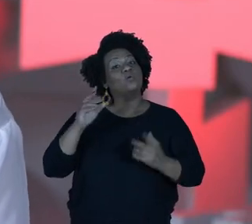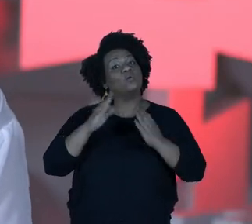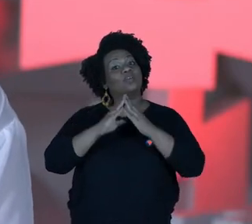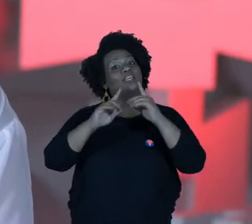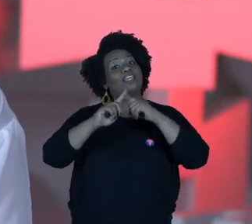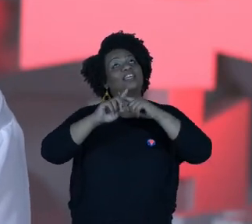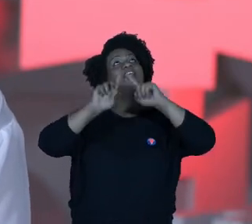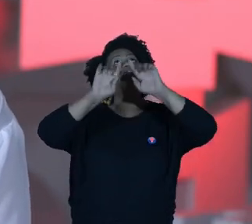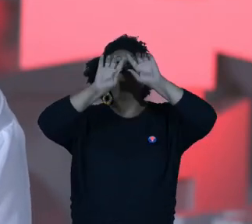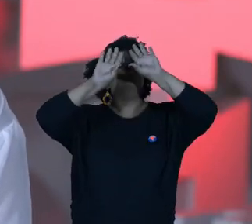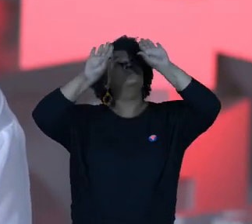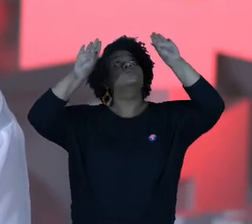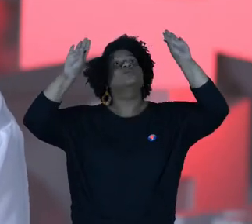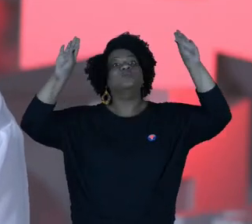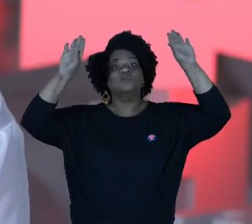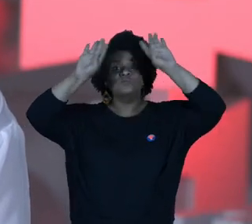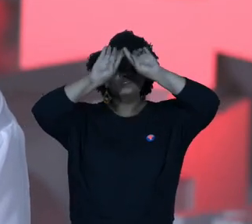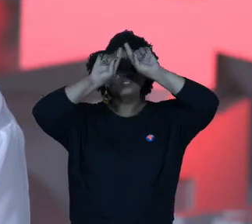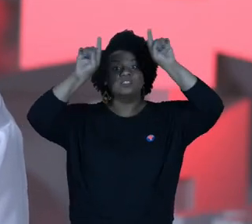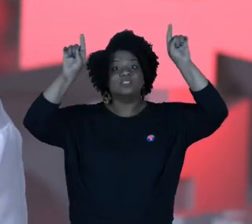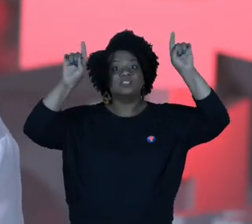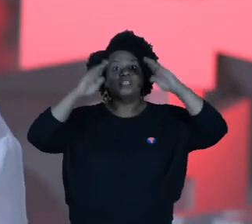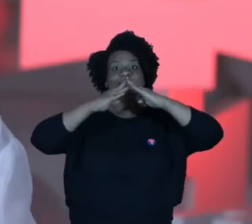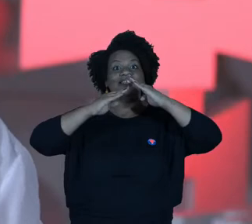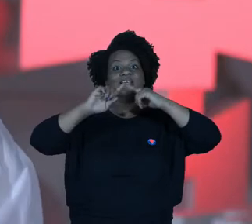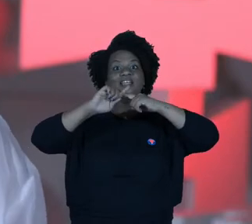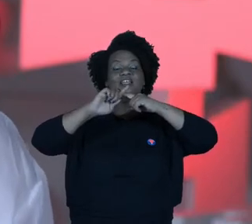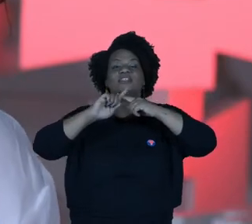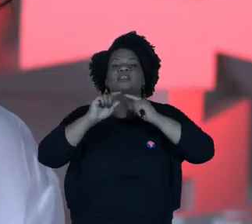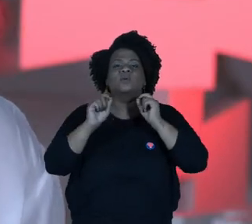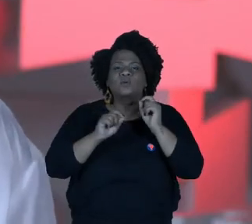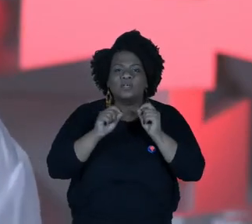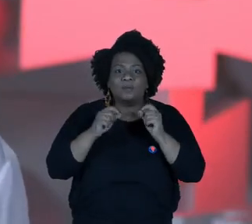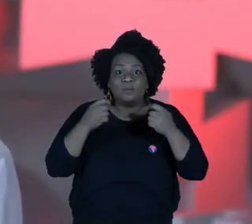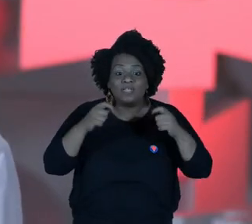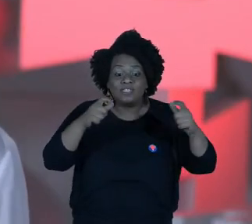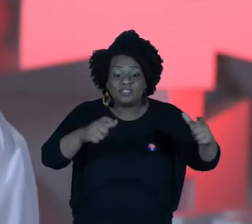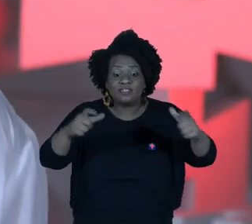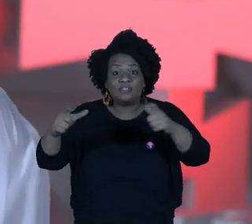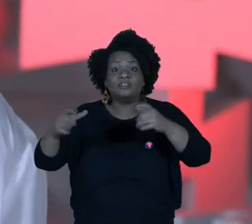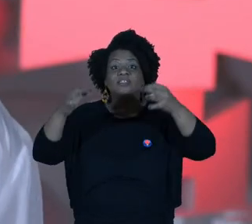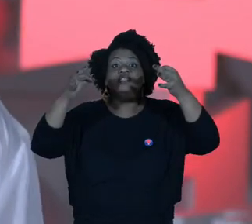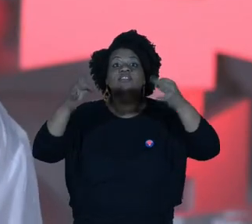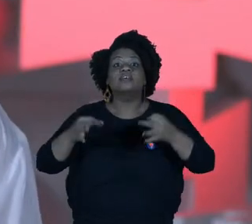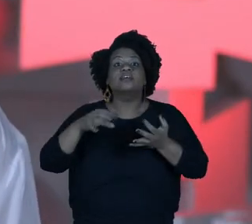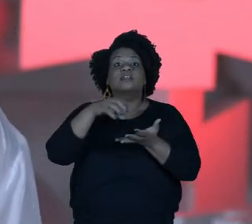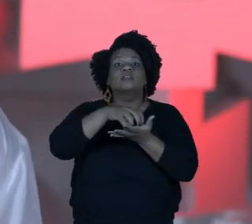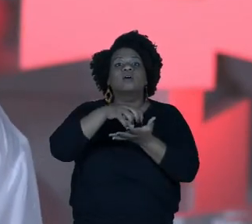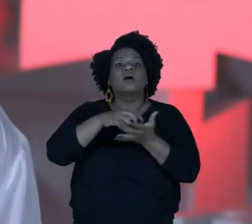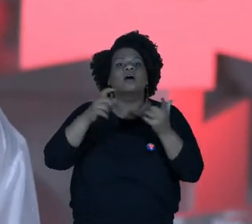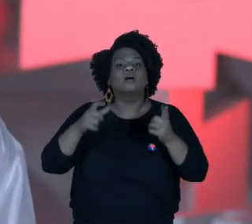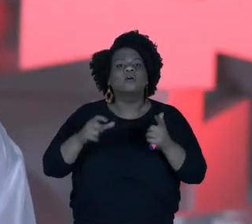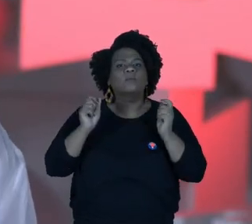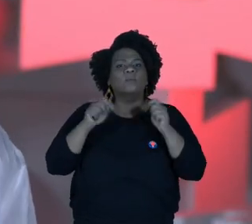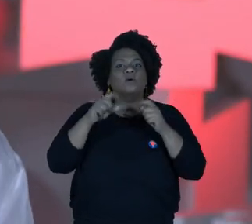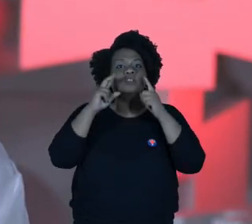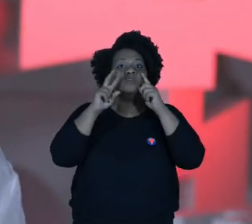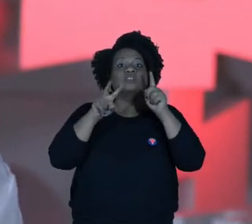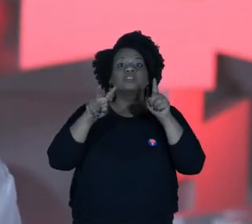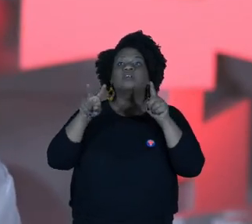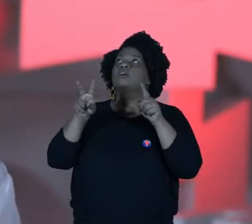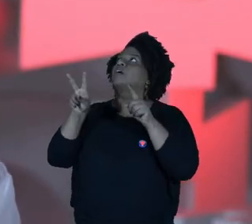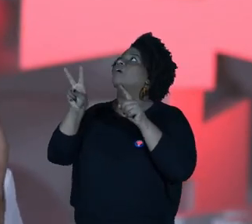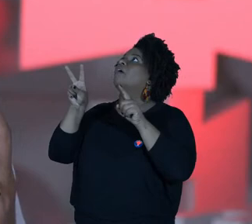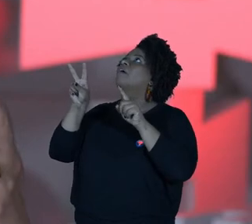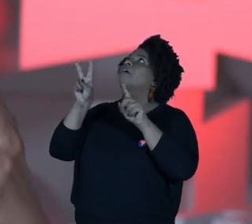que acontece com essas pinturas? Você também precisa ter uma localização central para você poder observar da